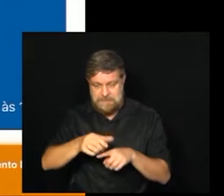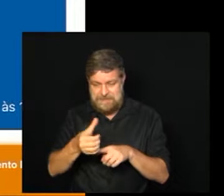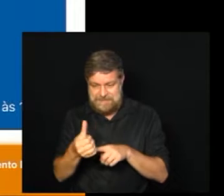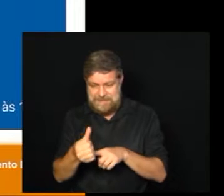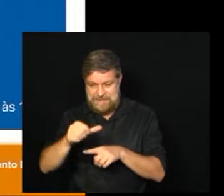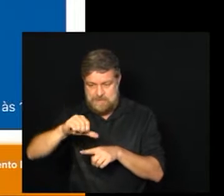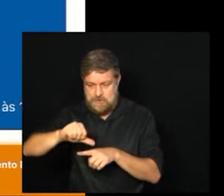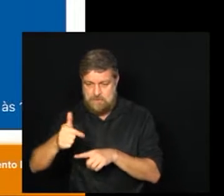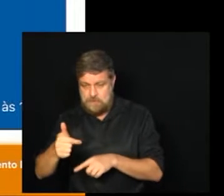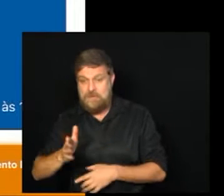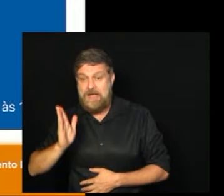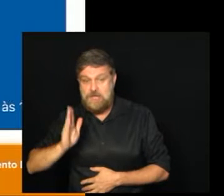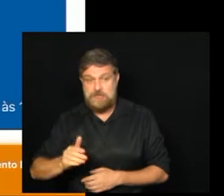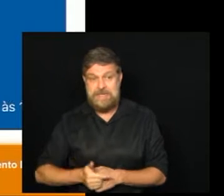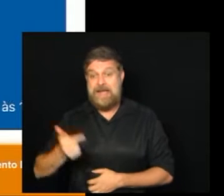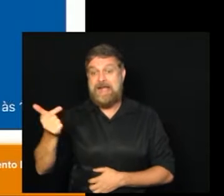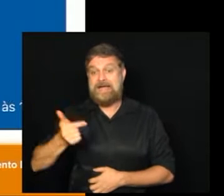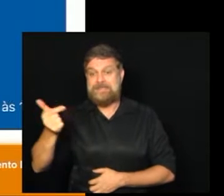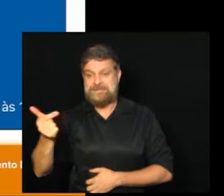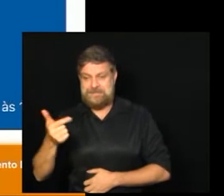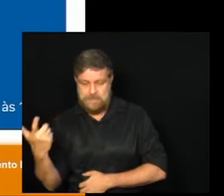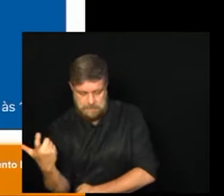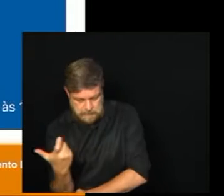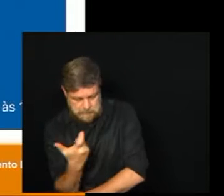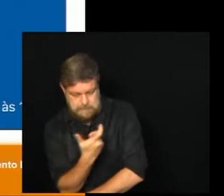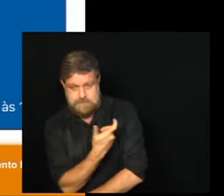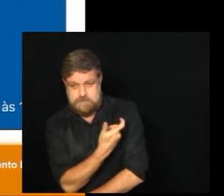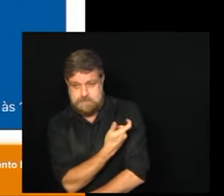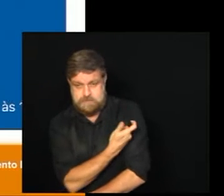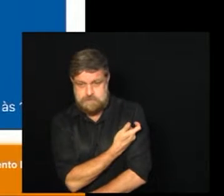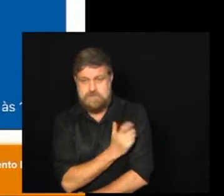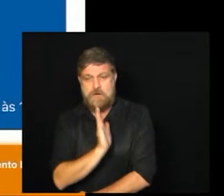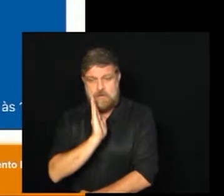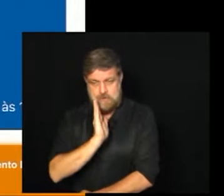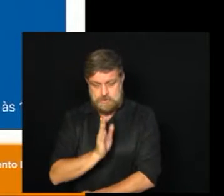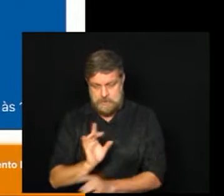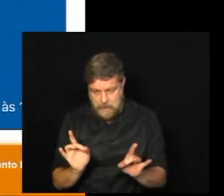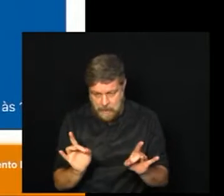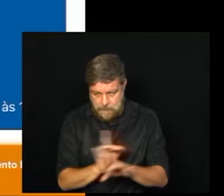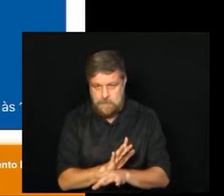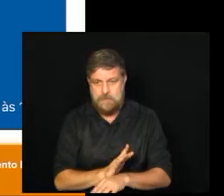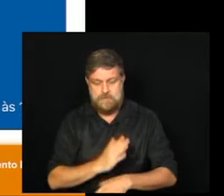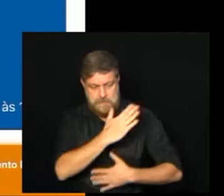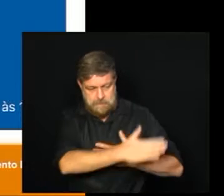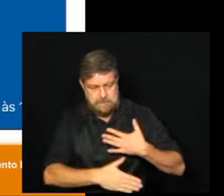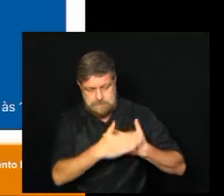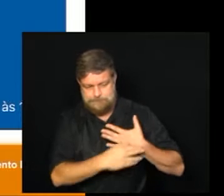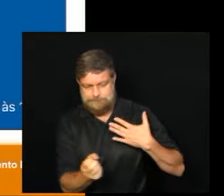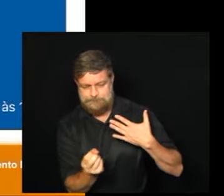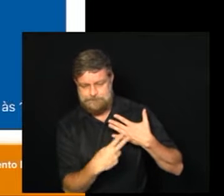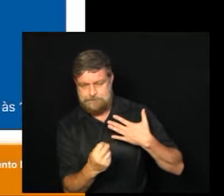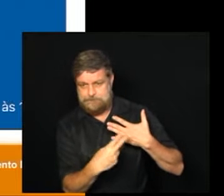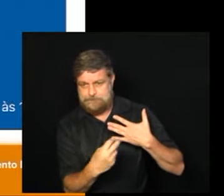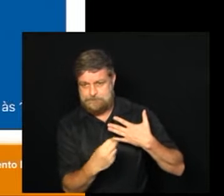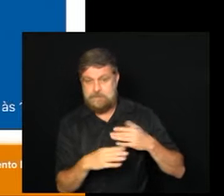497.692 pessoas já receberam a segunda dose, ou seja, fizeram, o ciclo completo, e